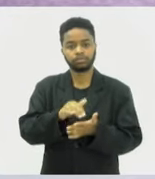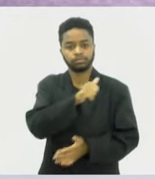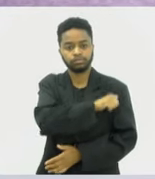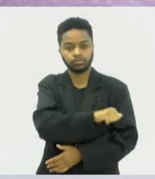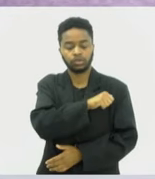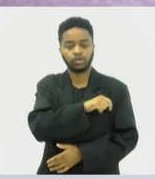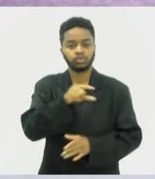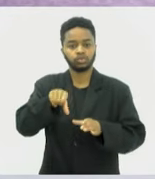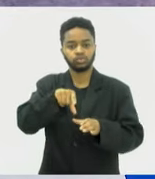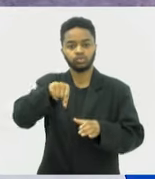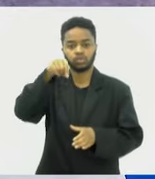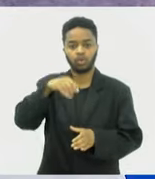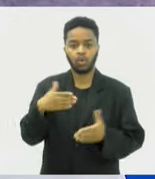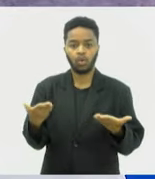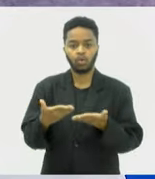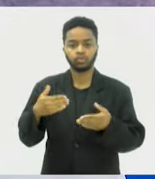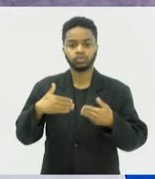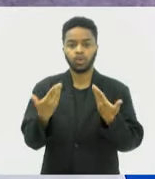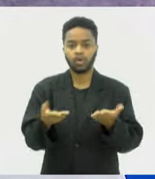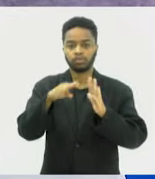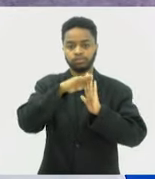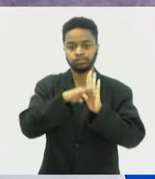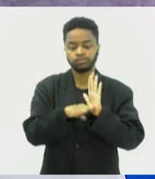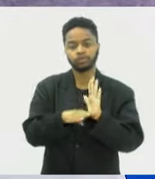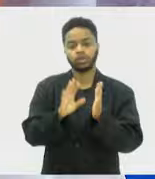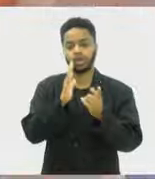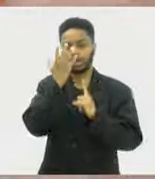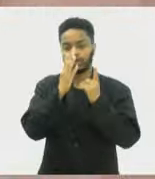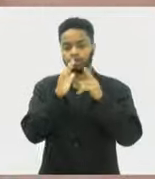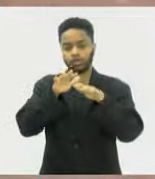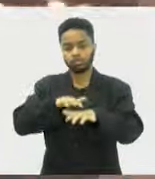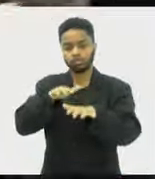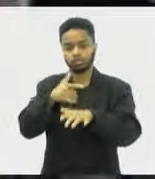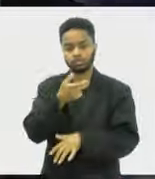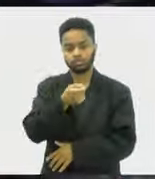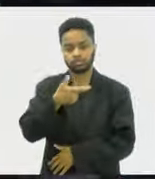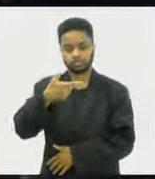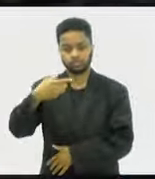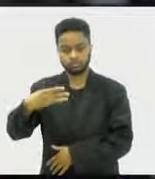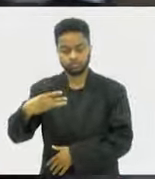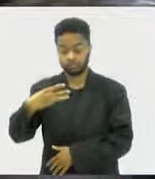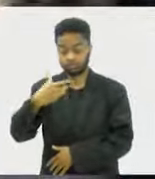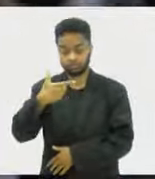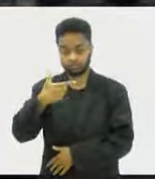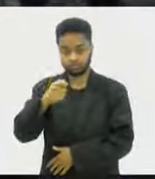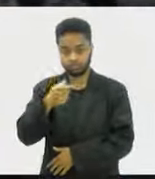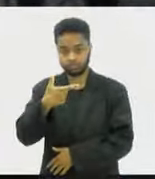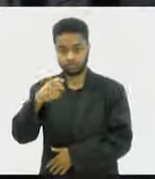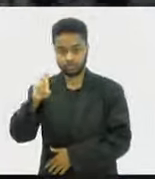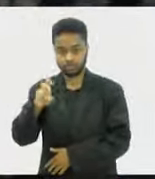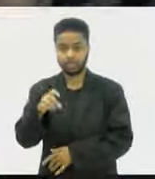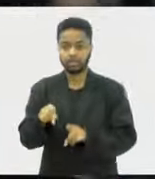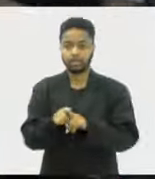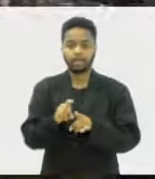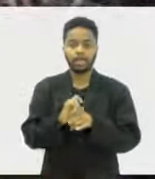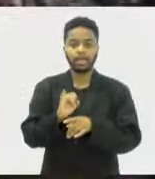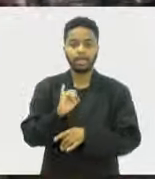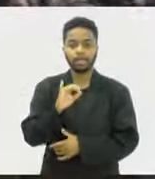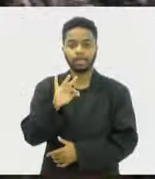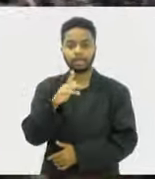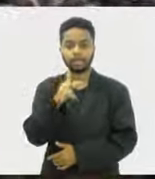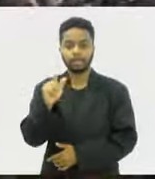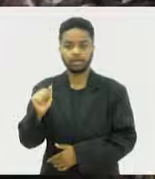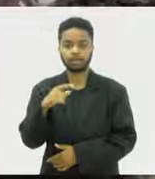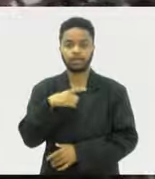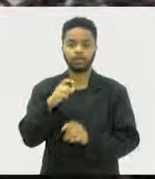da ordem dos desfiles para o Carnaval 2025. Ilha Grande vai ter festival de fanfarras. O Bom